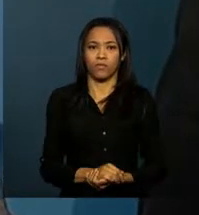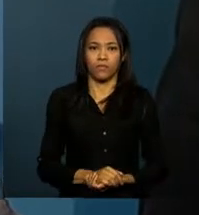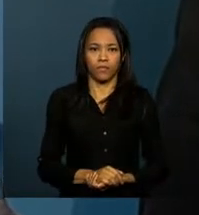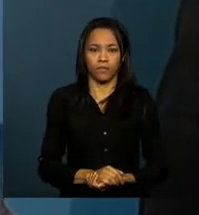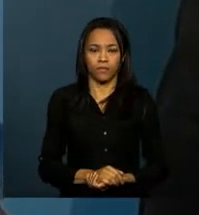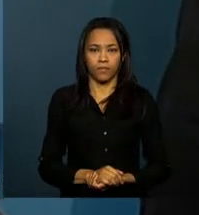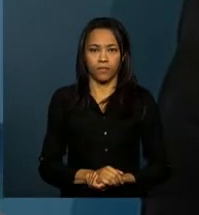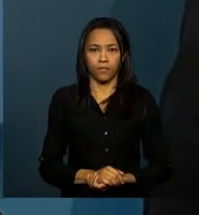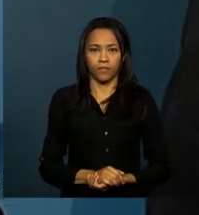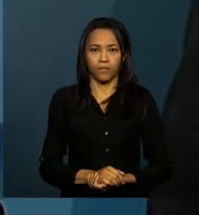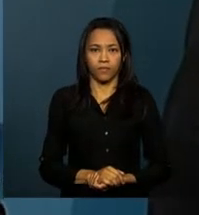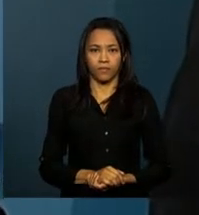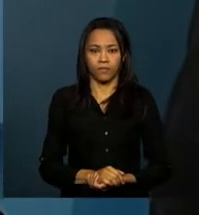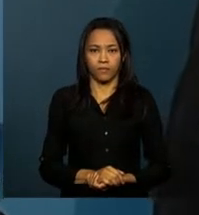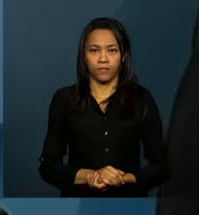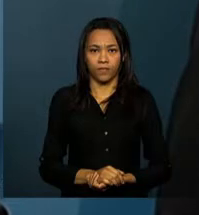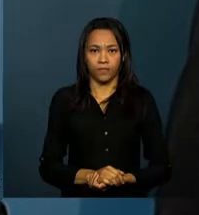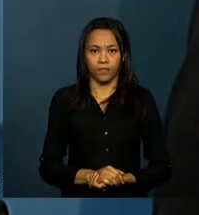Não, não trata.